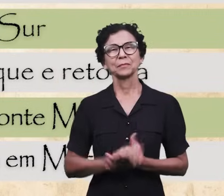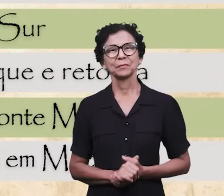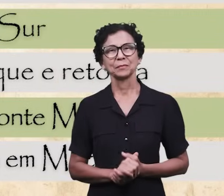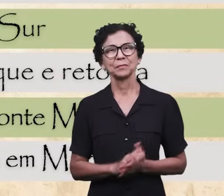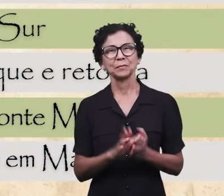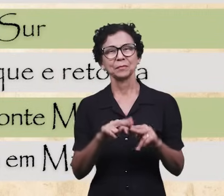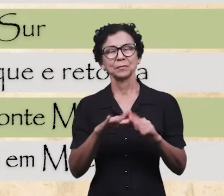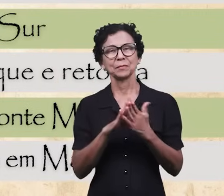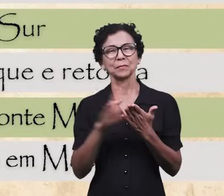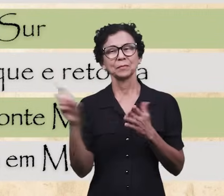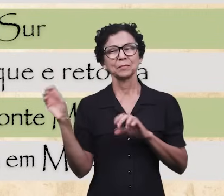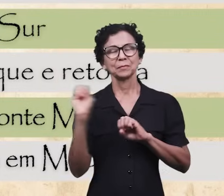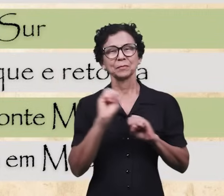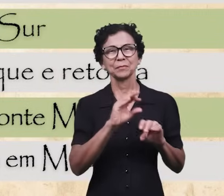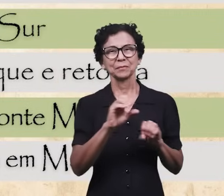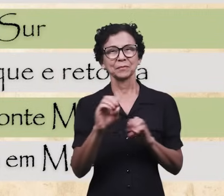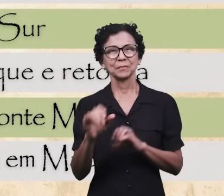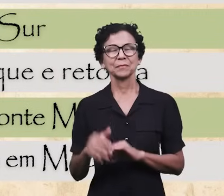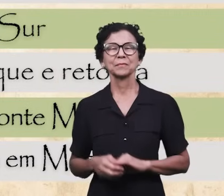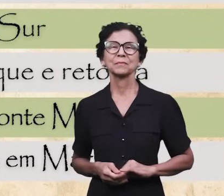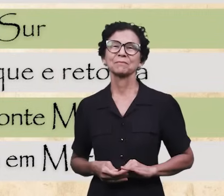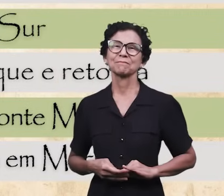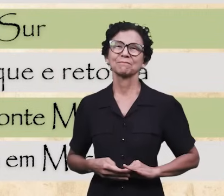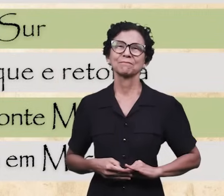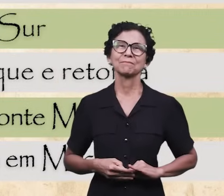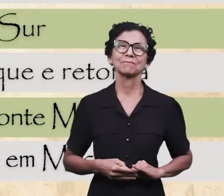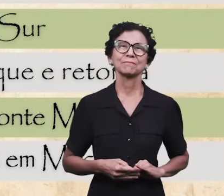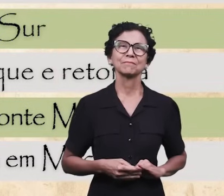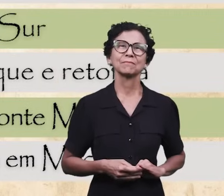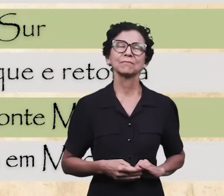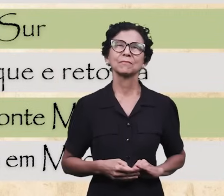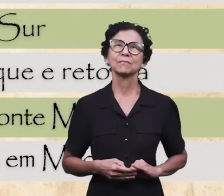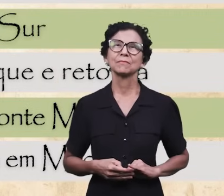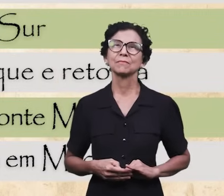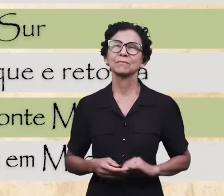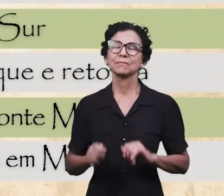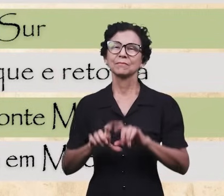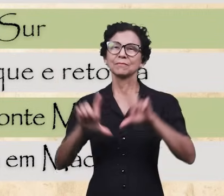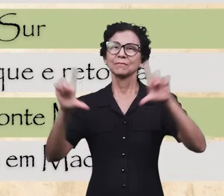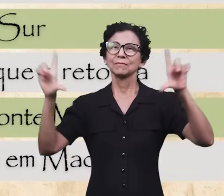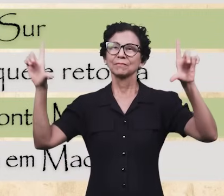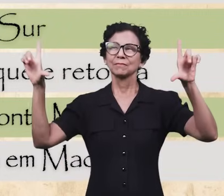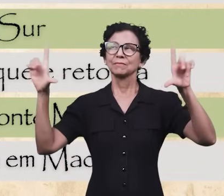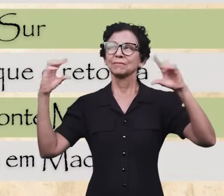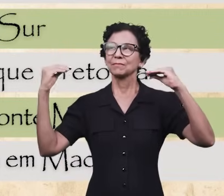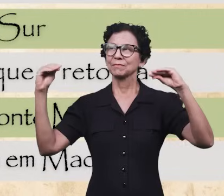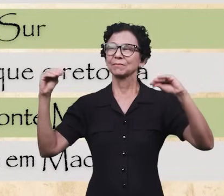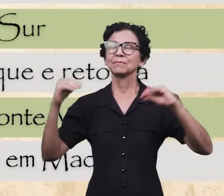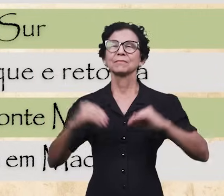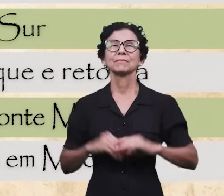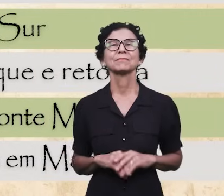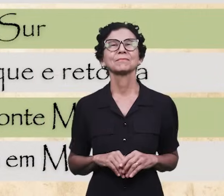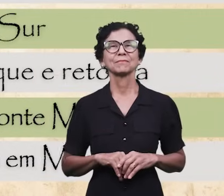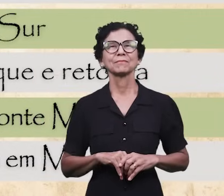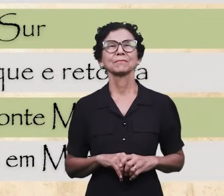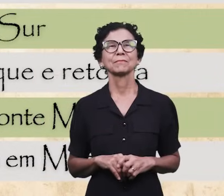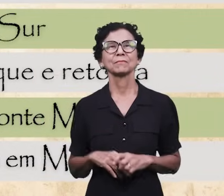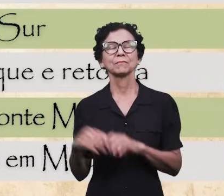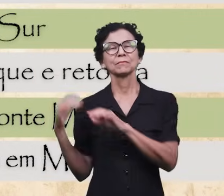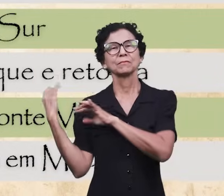pode colocar quadro, até em tela cheia. Pode colocar aqui e vamos recapitular, né? Nós tivemos a saída